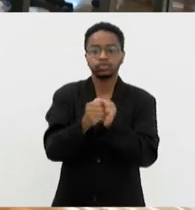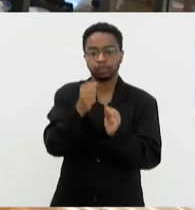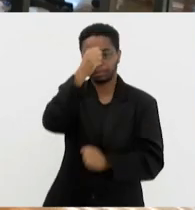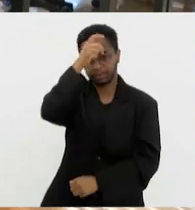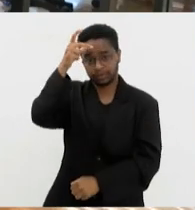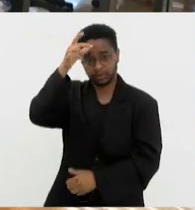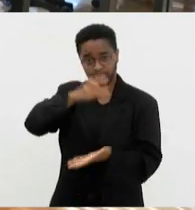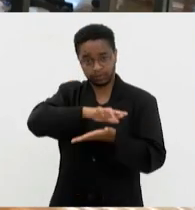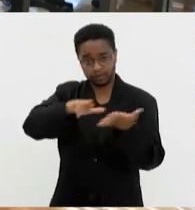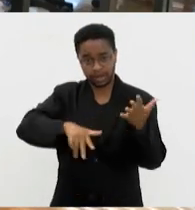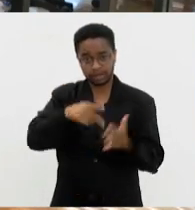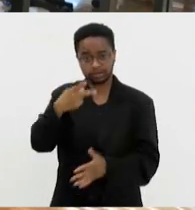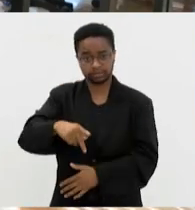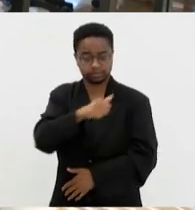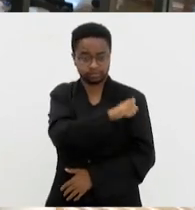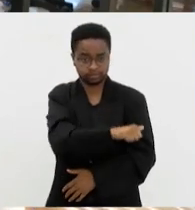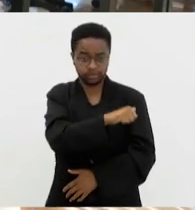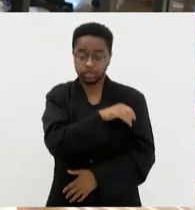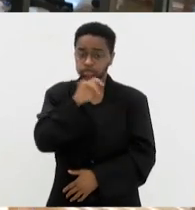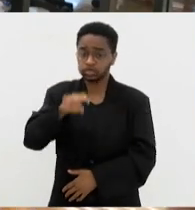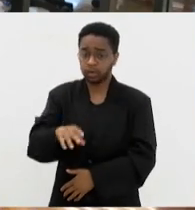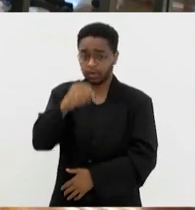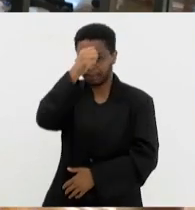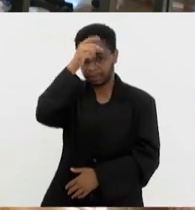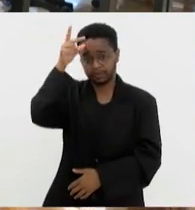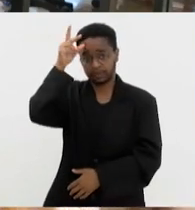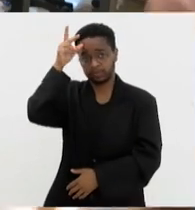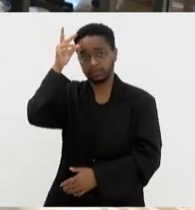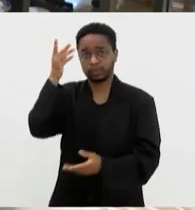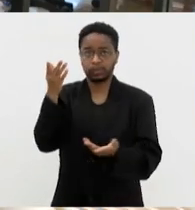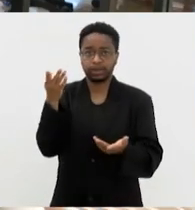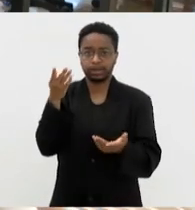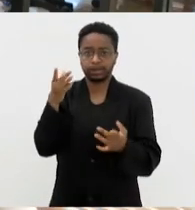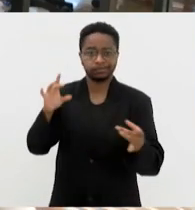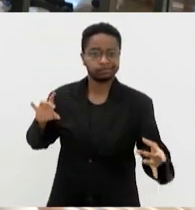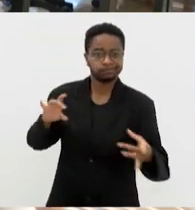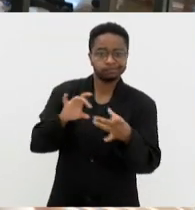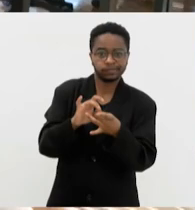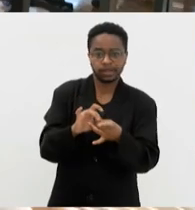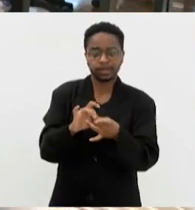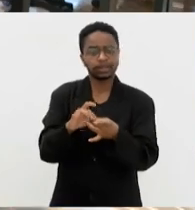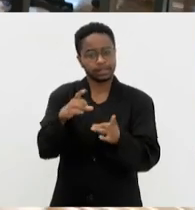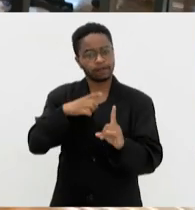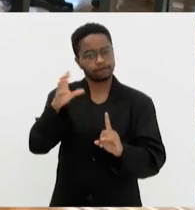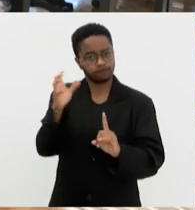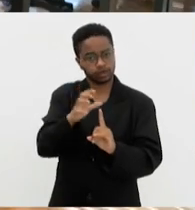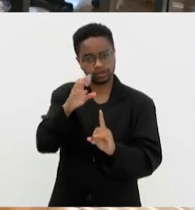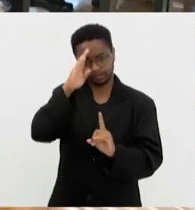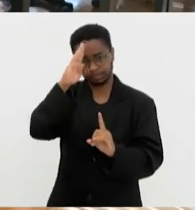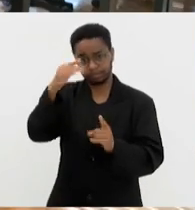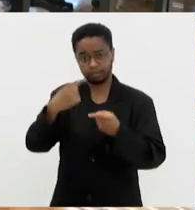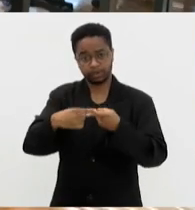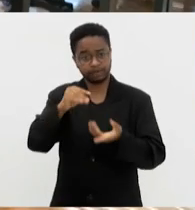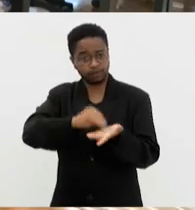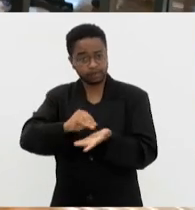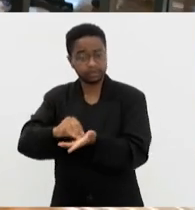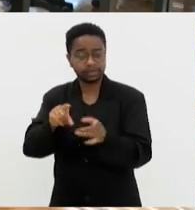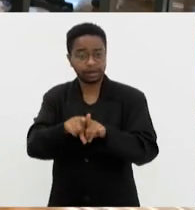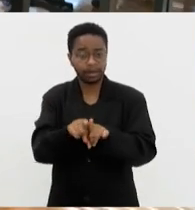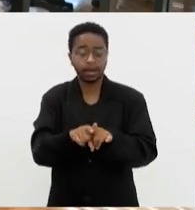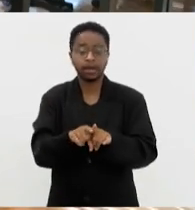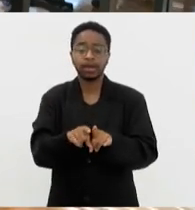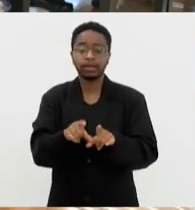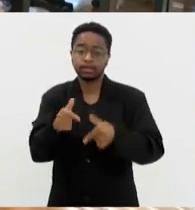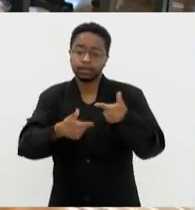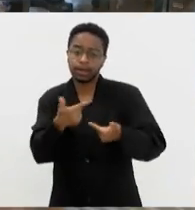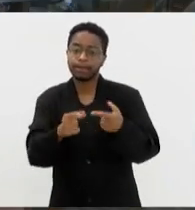prefeituras do estado do Rio de Janeiro, não só as prefeituras que são diretamente impactadas, né, pela ausência desses empregos, mas as prefeituras